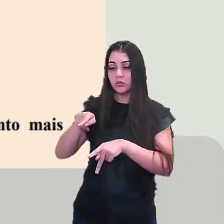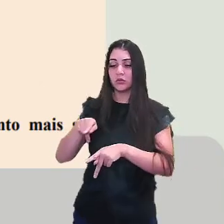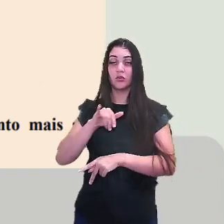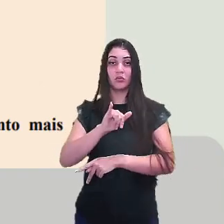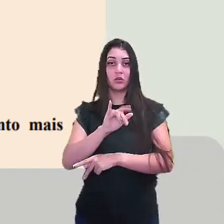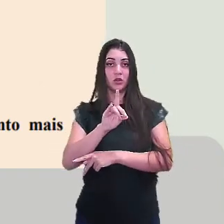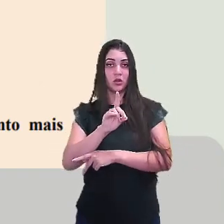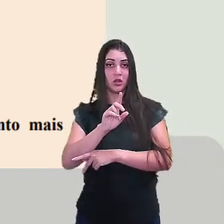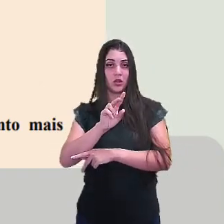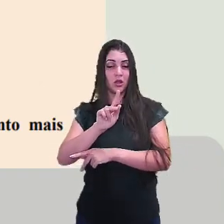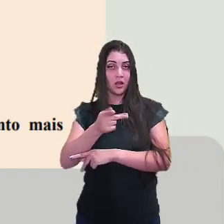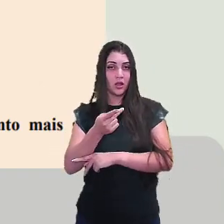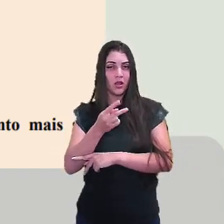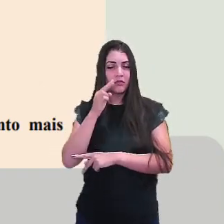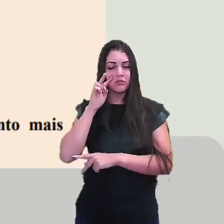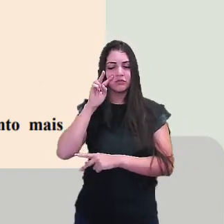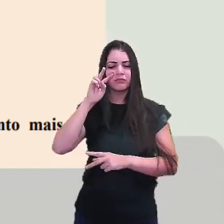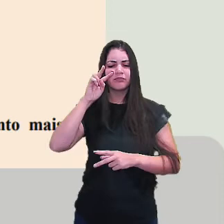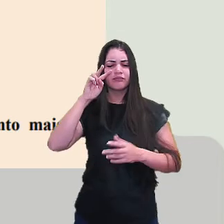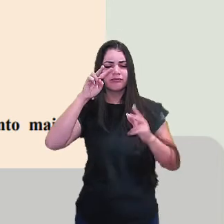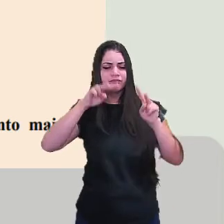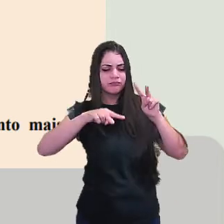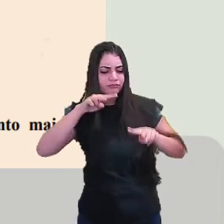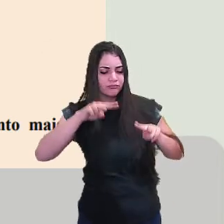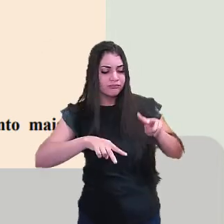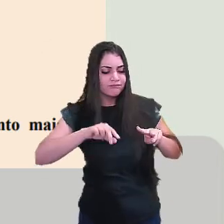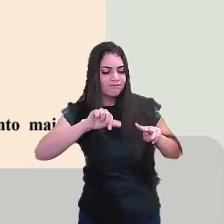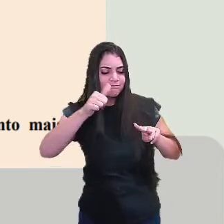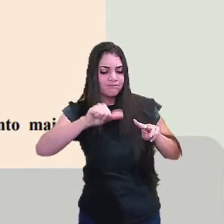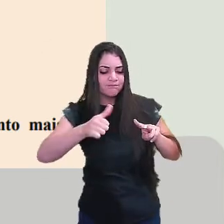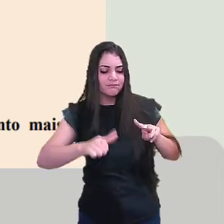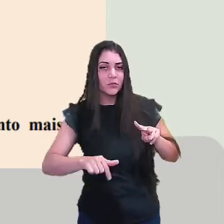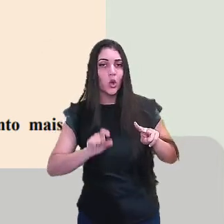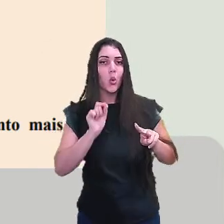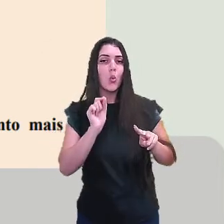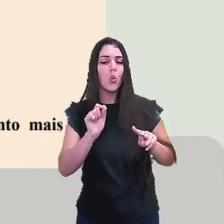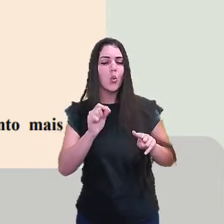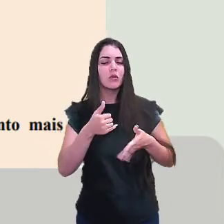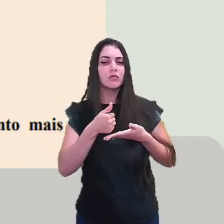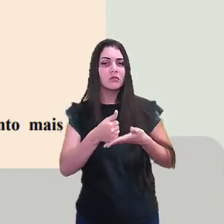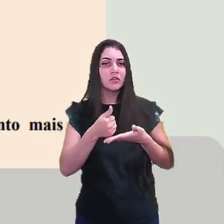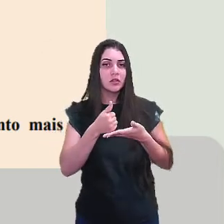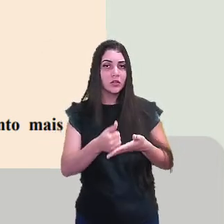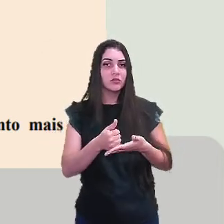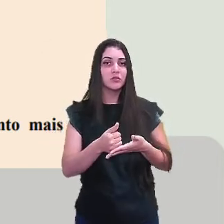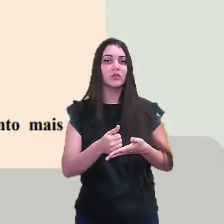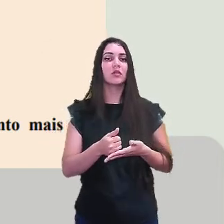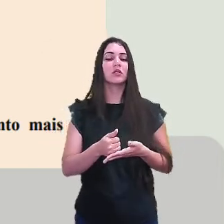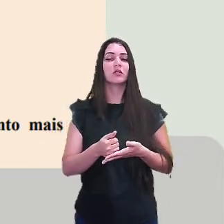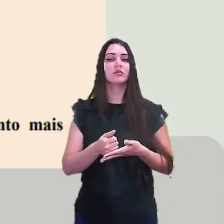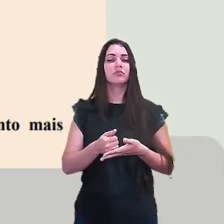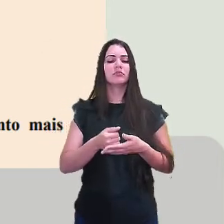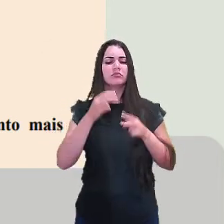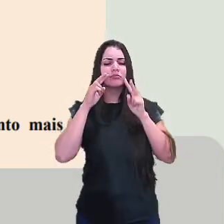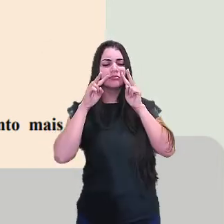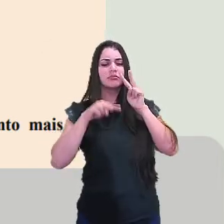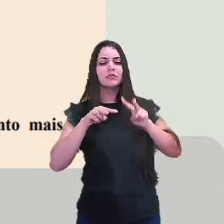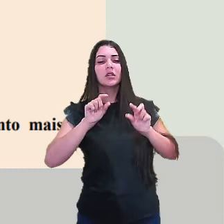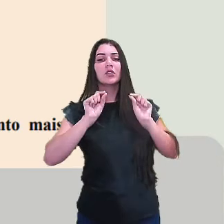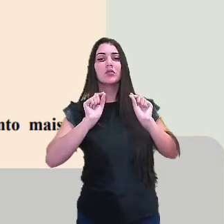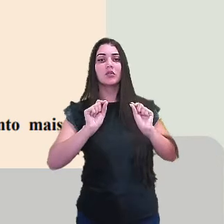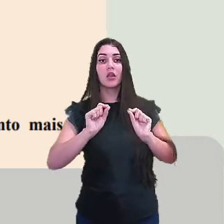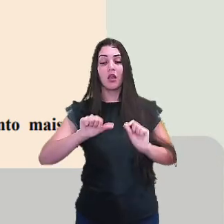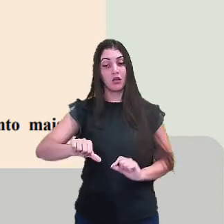vai avaliar todos os fatores que vai contribuir, certo? Para analisar